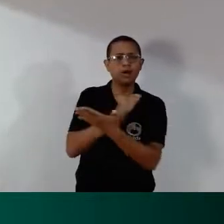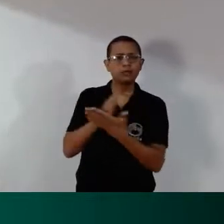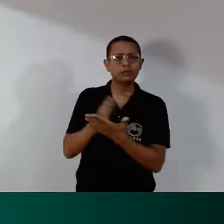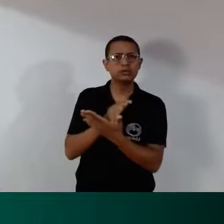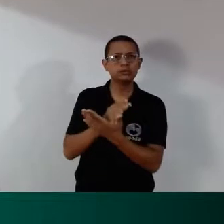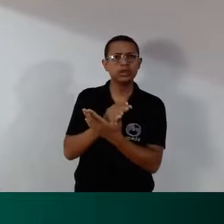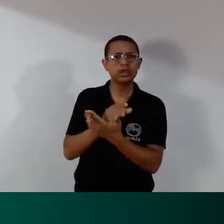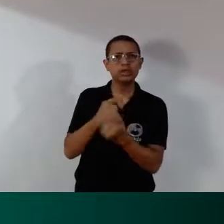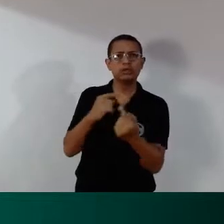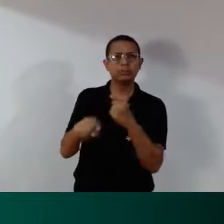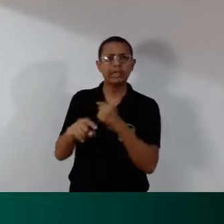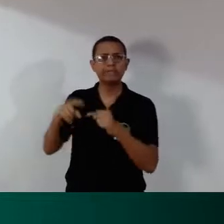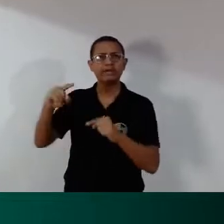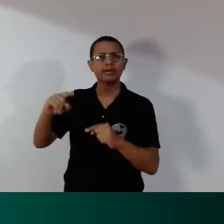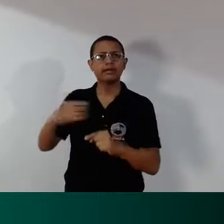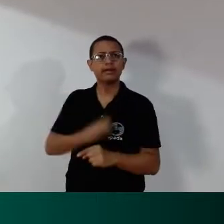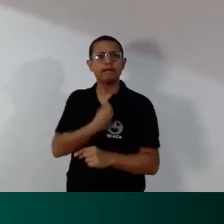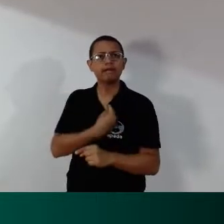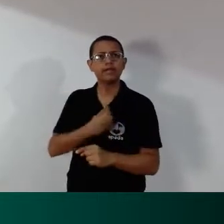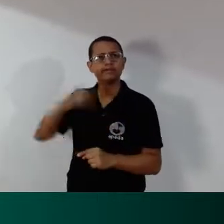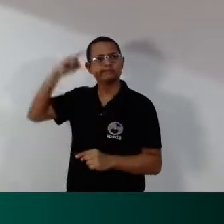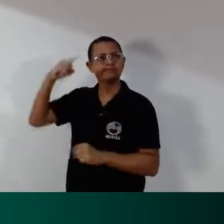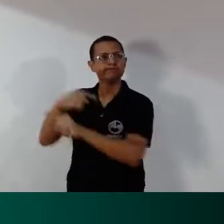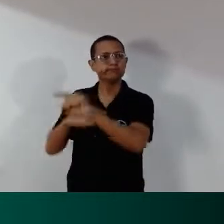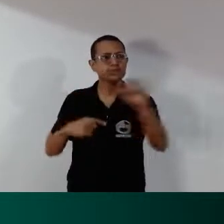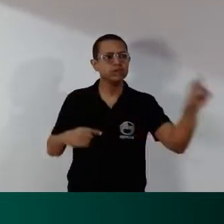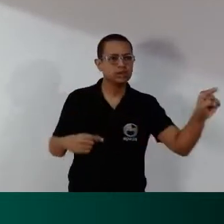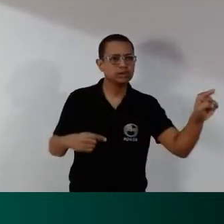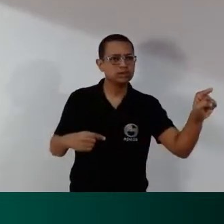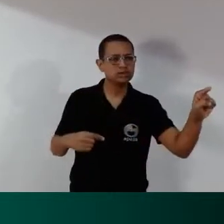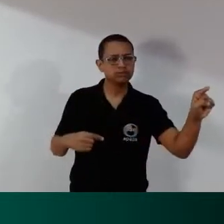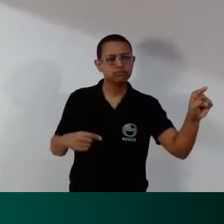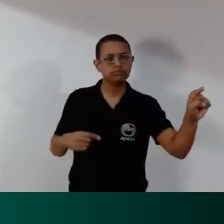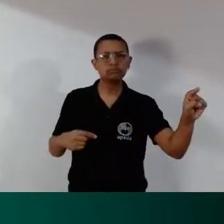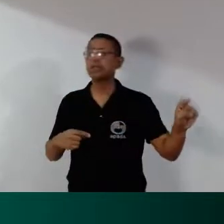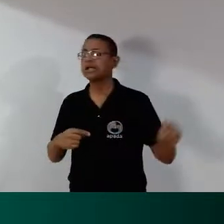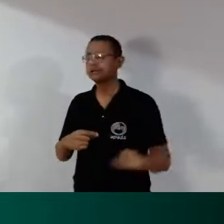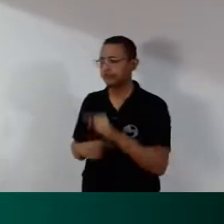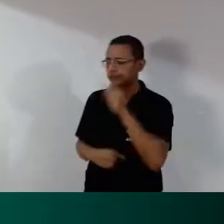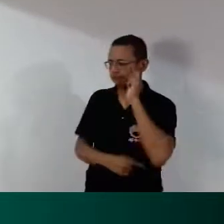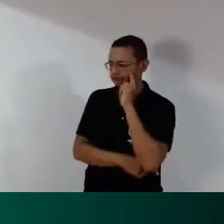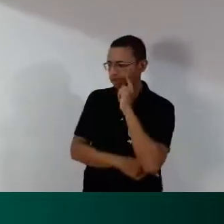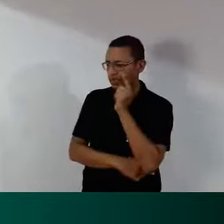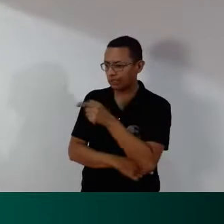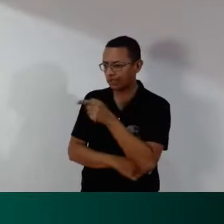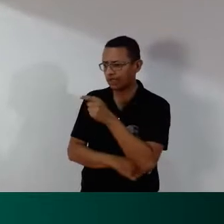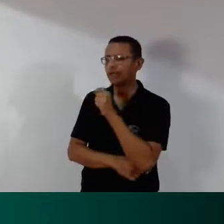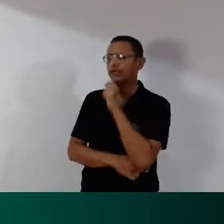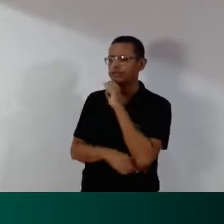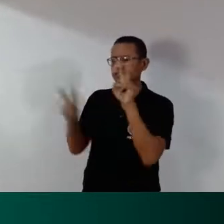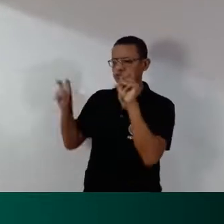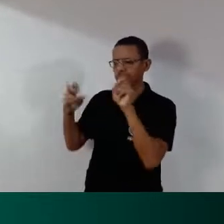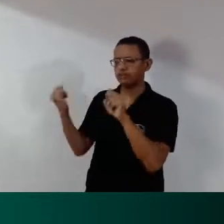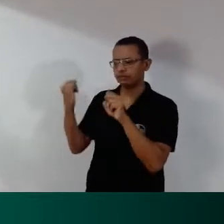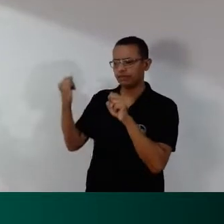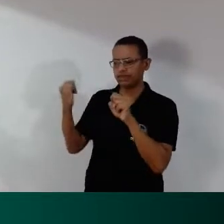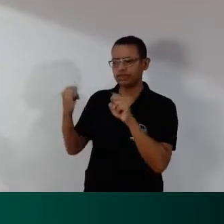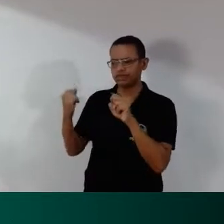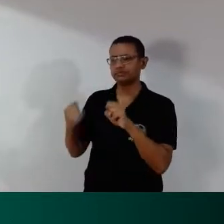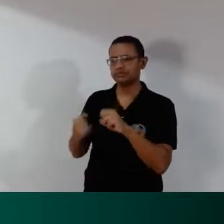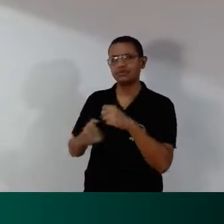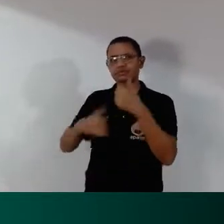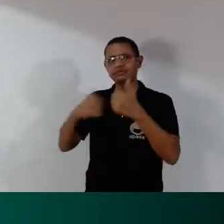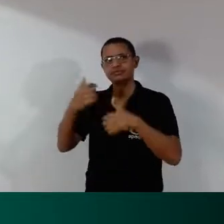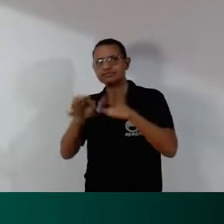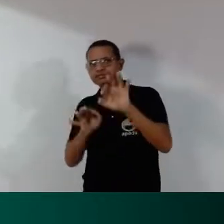são do cotidiano também do povo assim muitas vezes a gente bota ali no Meio do que a gente está fazendo que a gente acha que tem que ser falado também né